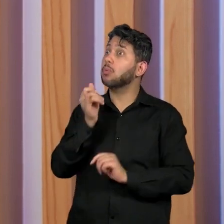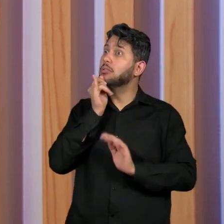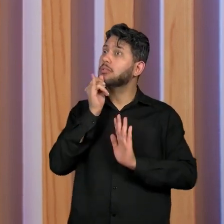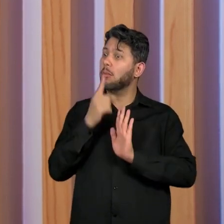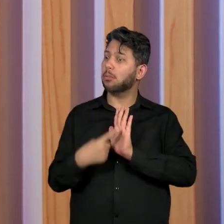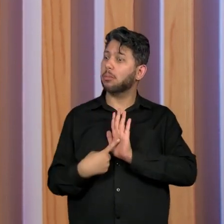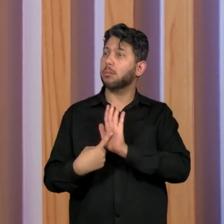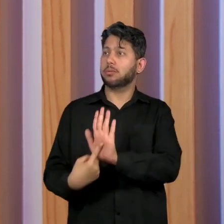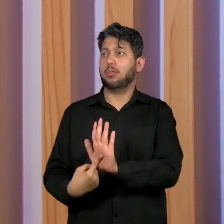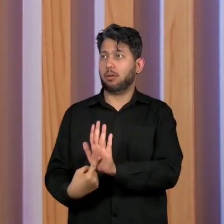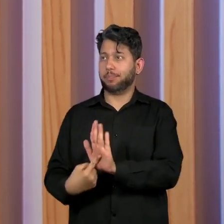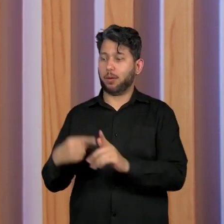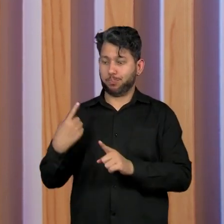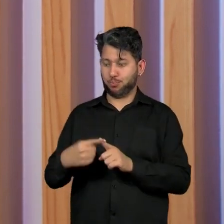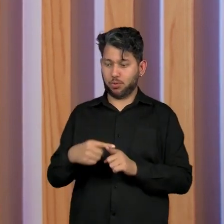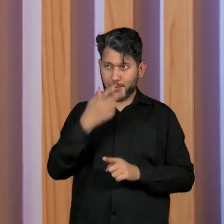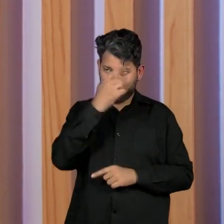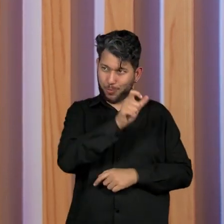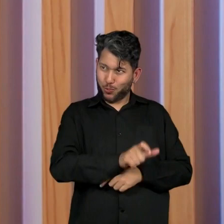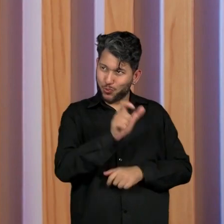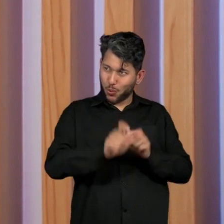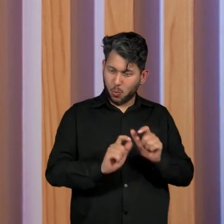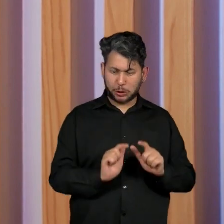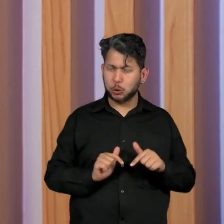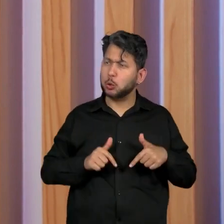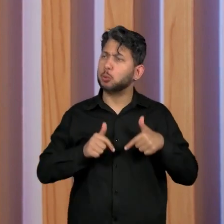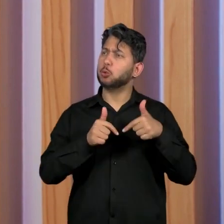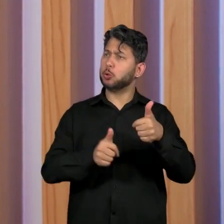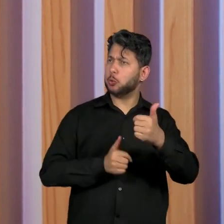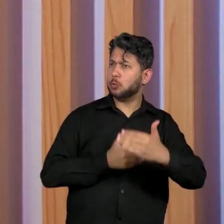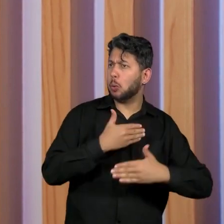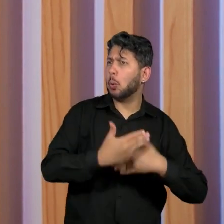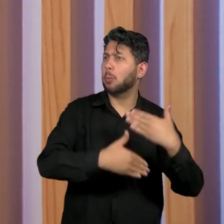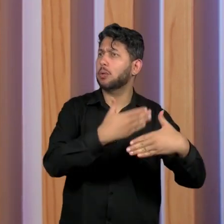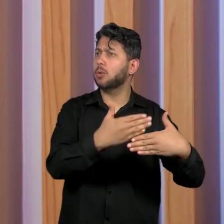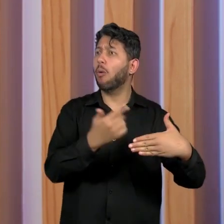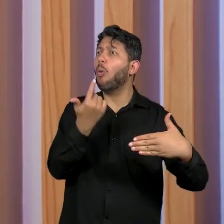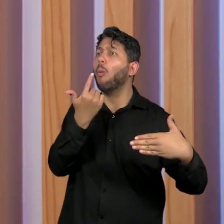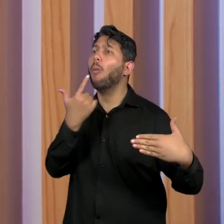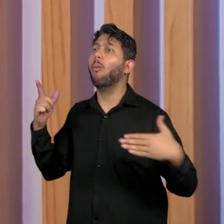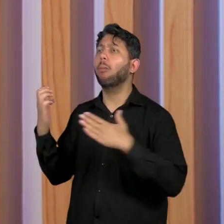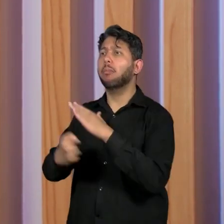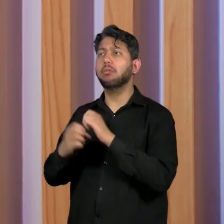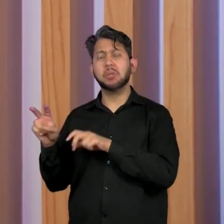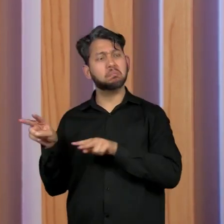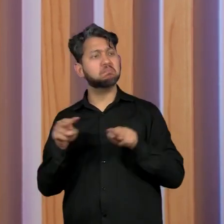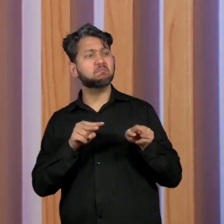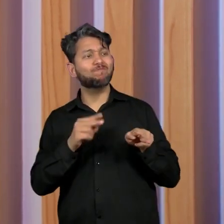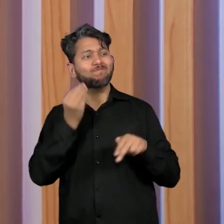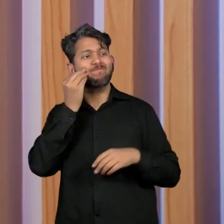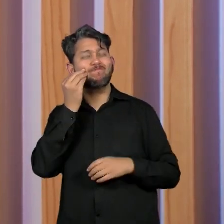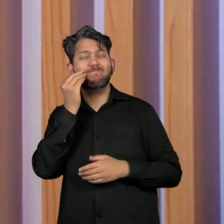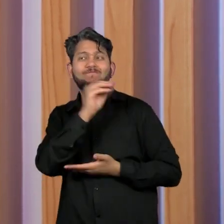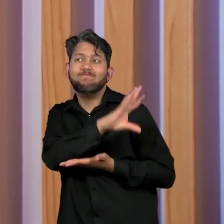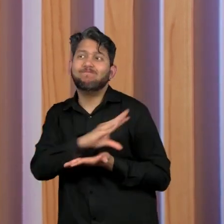gente vê iniciativas que estão acontecendo hoje no mercado, é importante a gente sempre mostrar isso, né, para a sociedade, para ver que